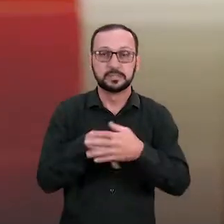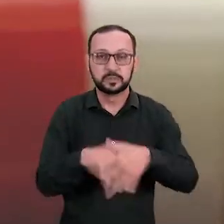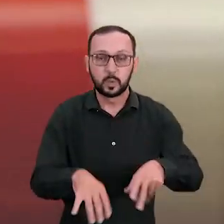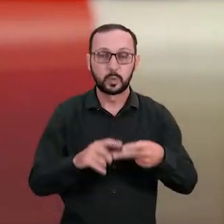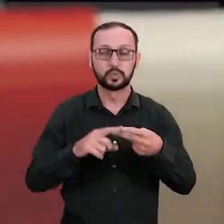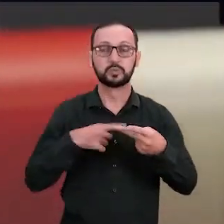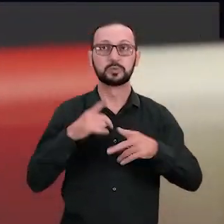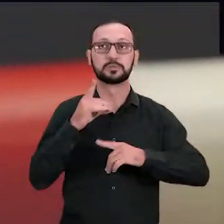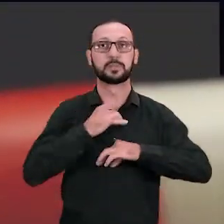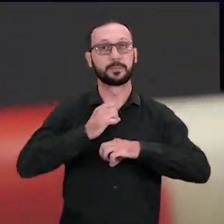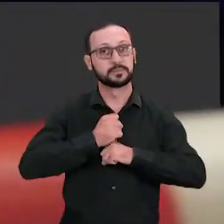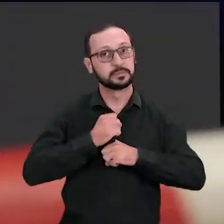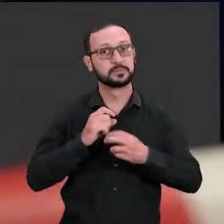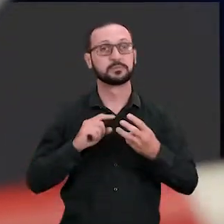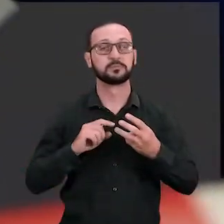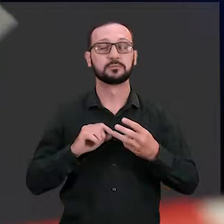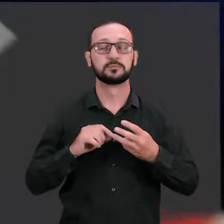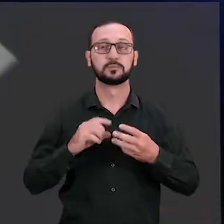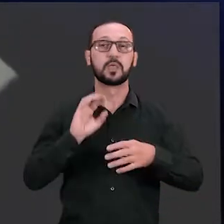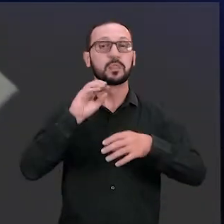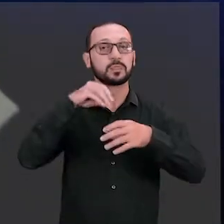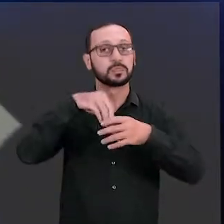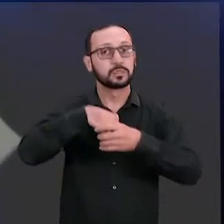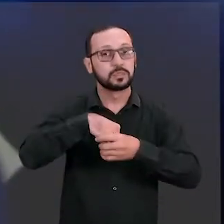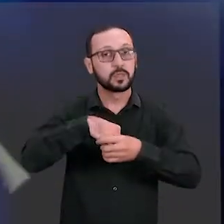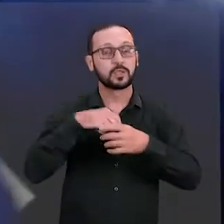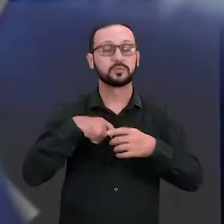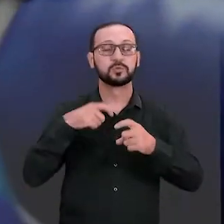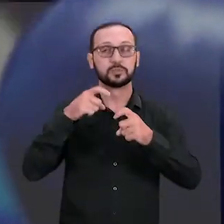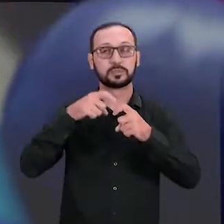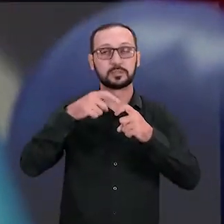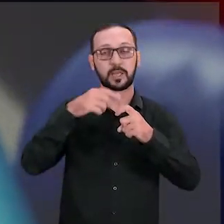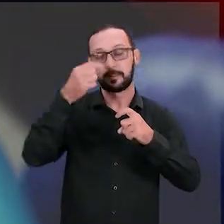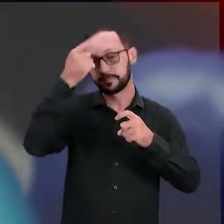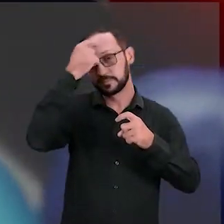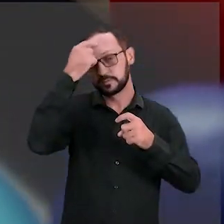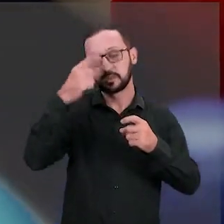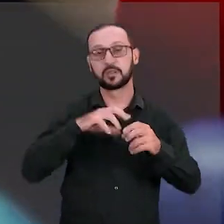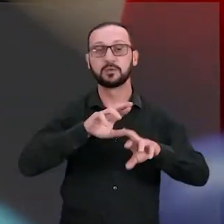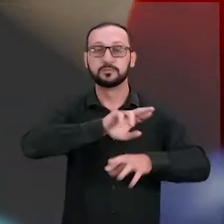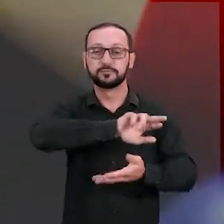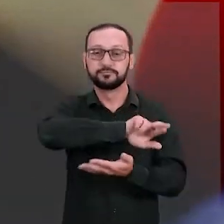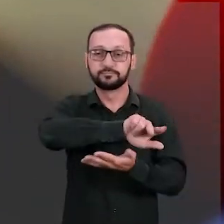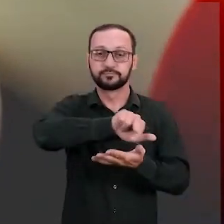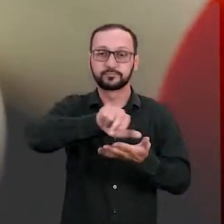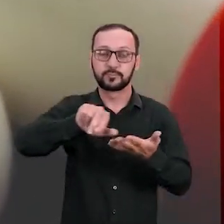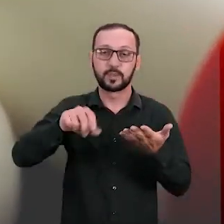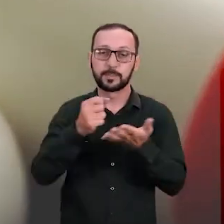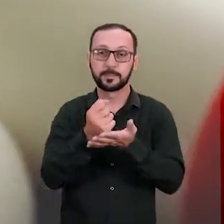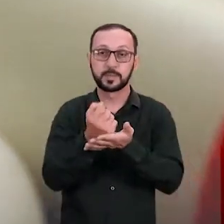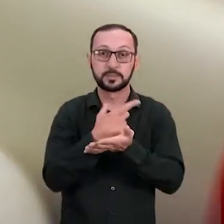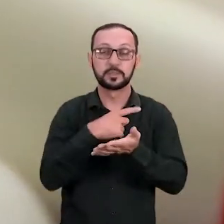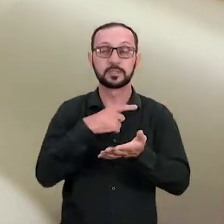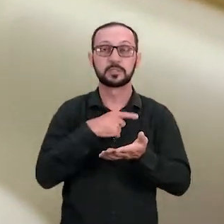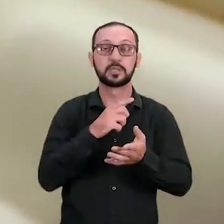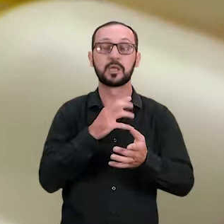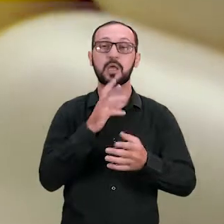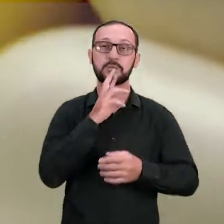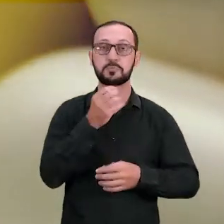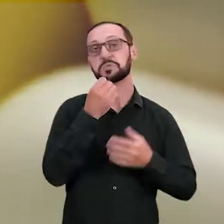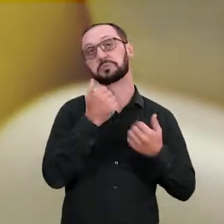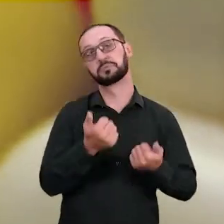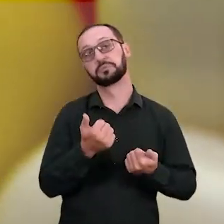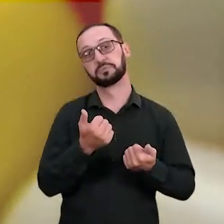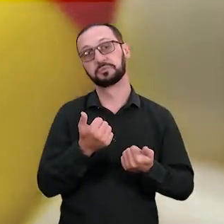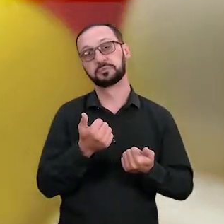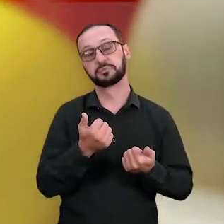ansioso, depressivo. Dentro da psiquiatria, a gente tem inúmeros medicamentos modernos com excelente